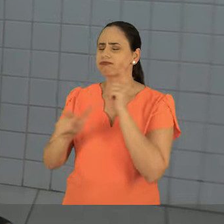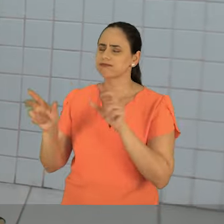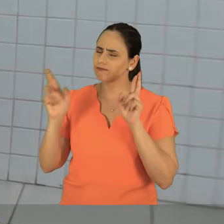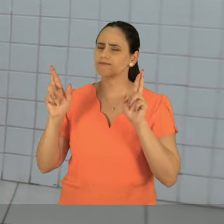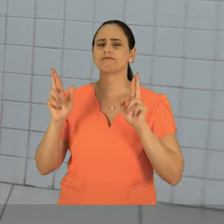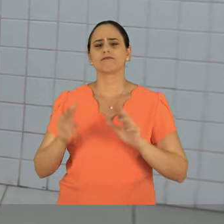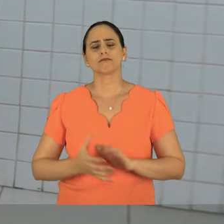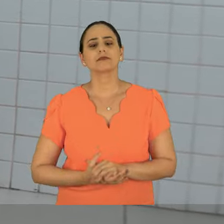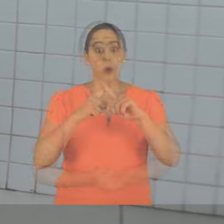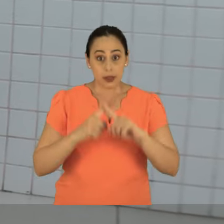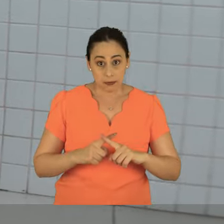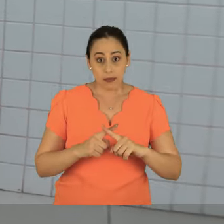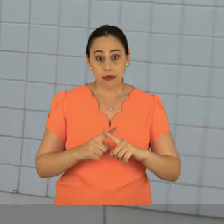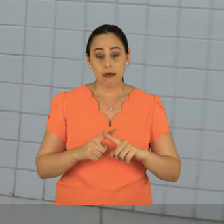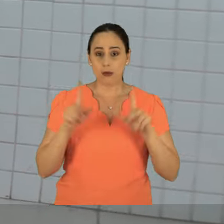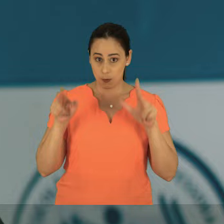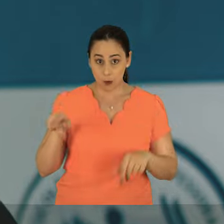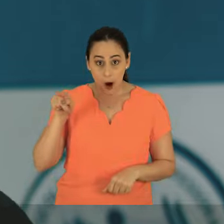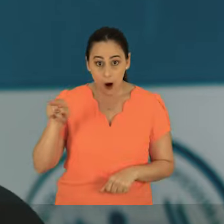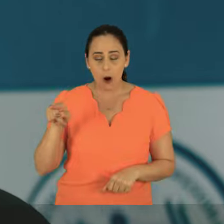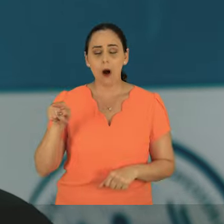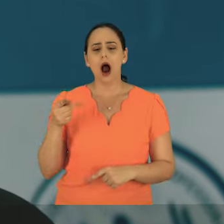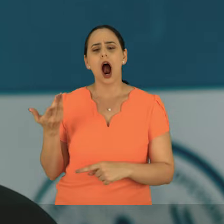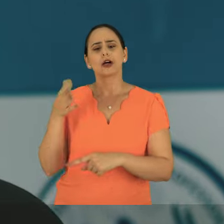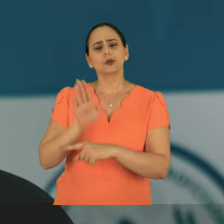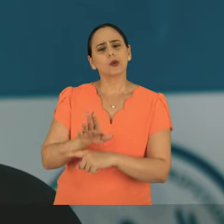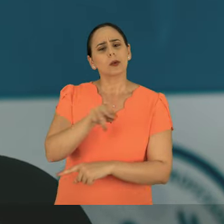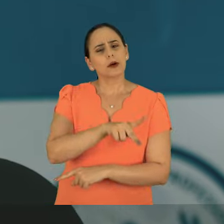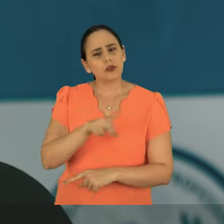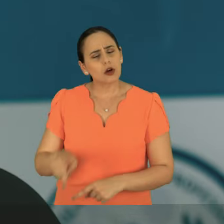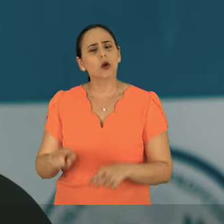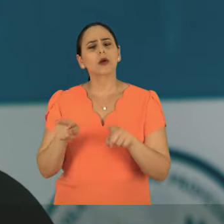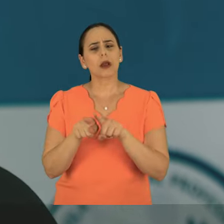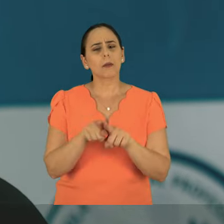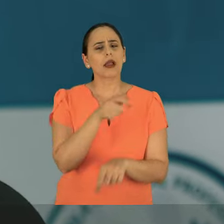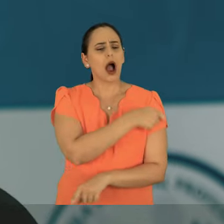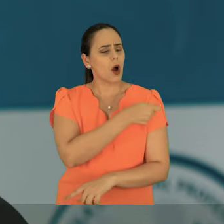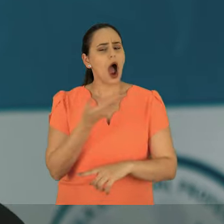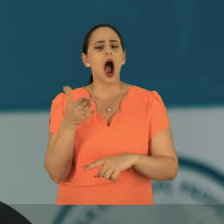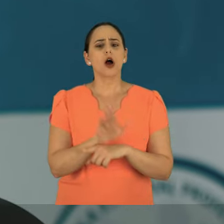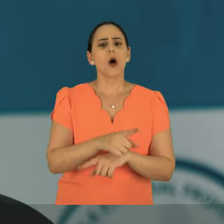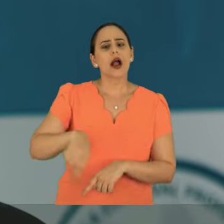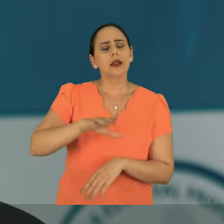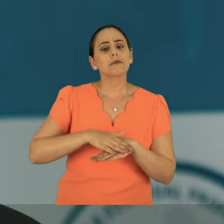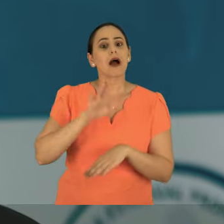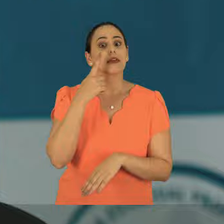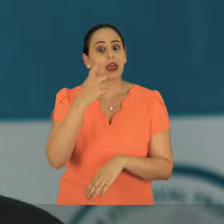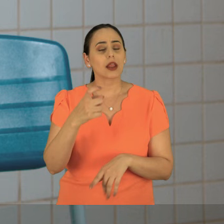Olimpíadas como essa, elas favorecem um maior interesse tanto do professor quanto do aluno, né? Tendo em vista que existem premiações,